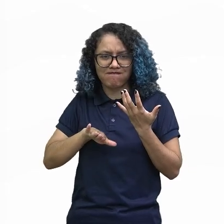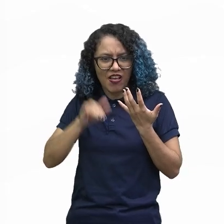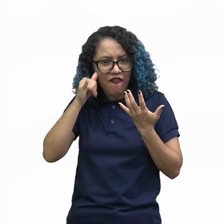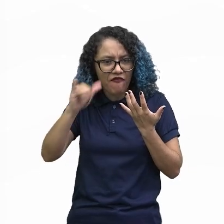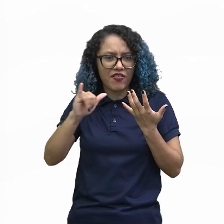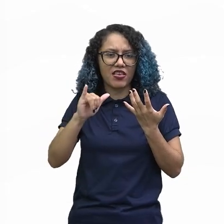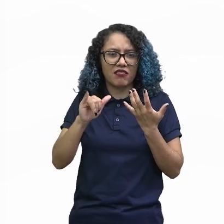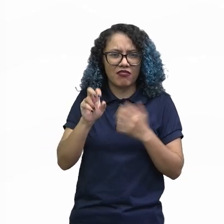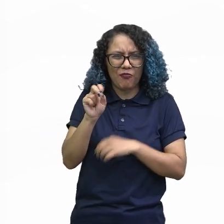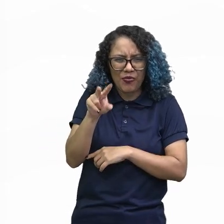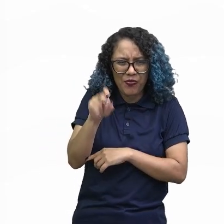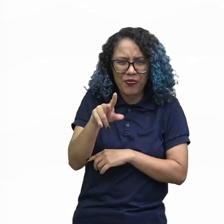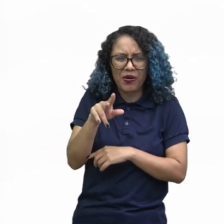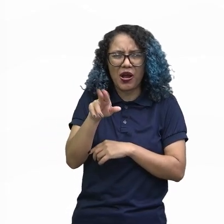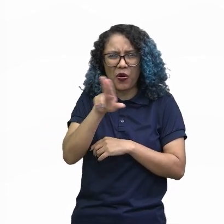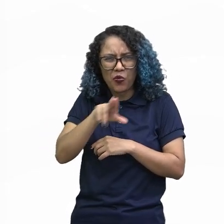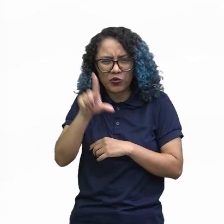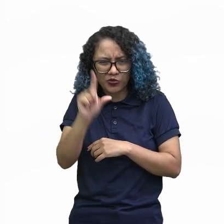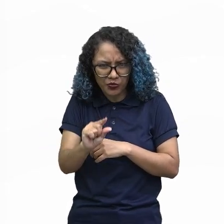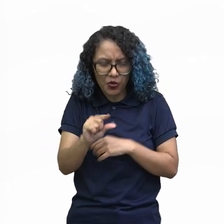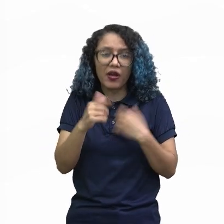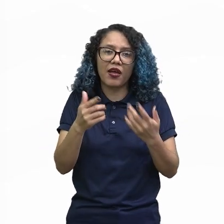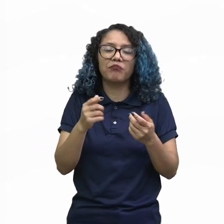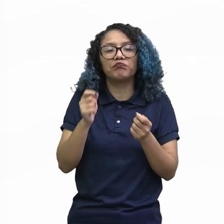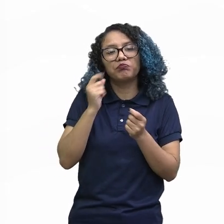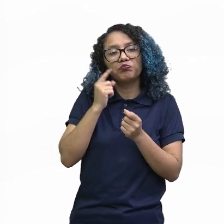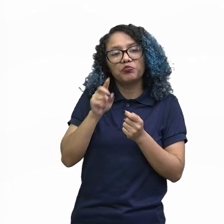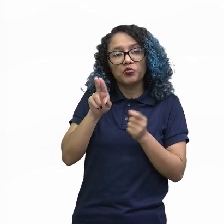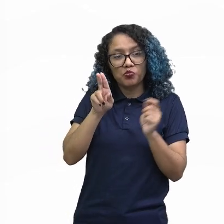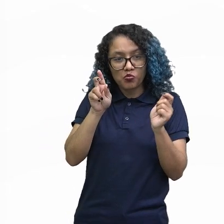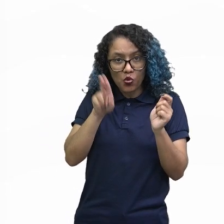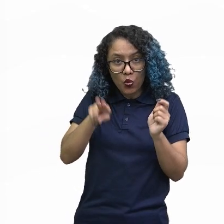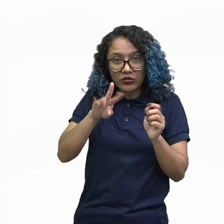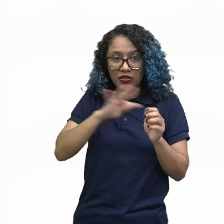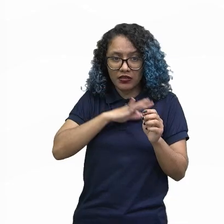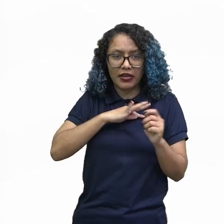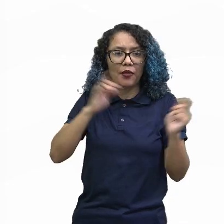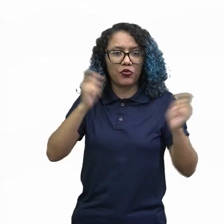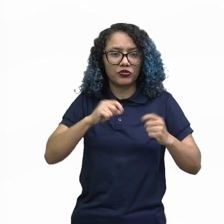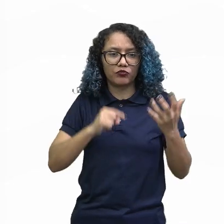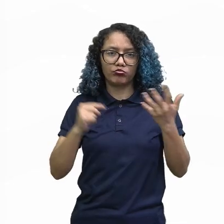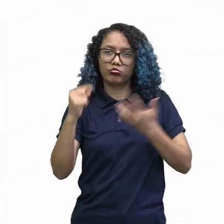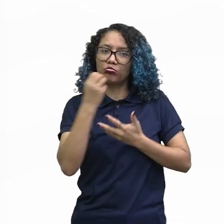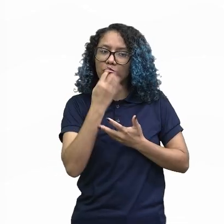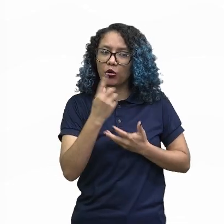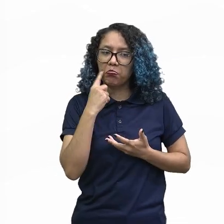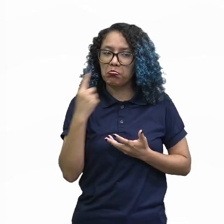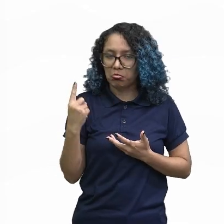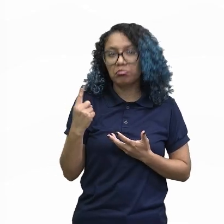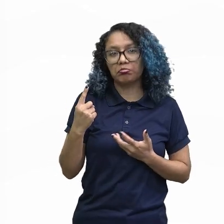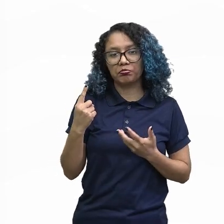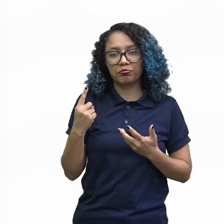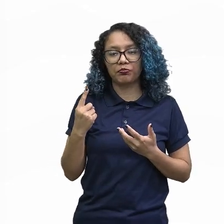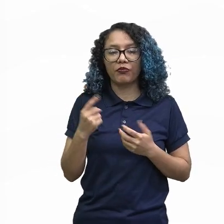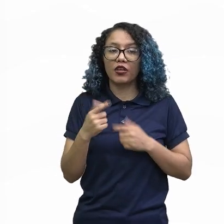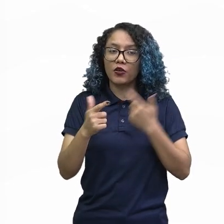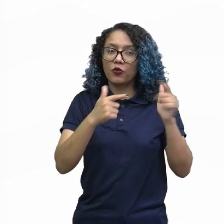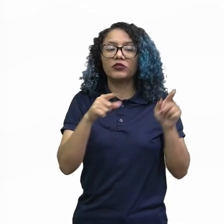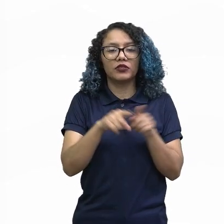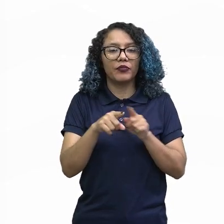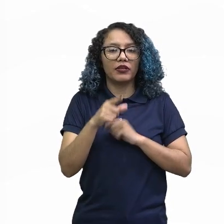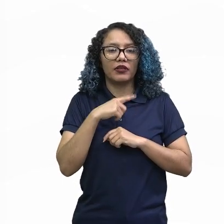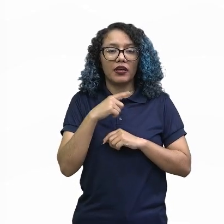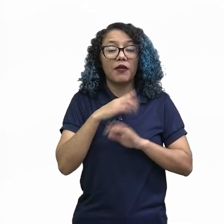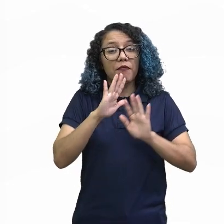utiliza-se aí essas técnicas e com elas a gente pode ter essas vantagens, como a gente pôde relacionar, entre outras. E nós